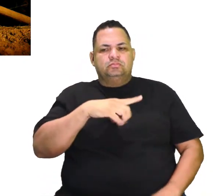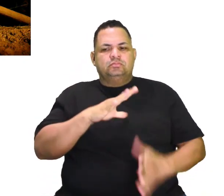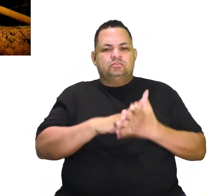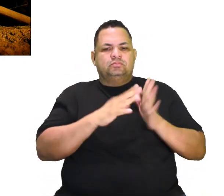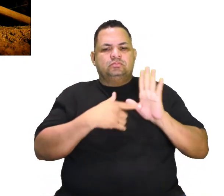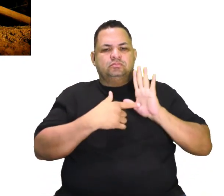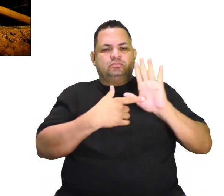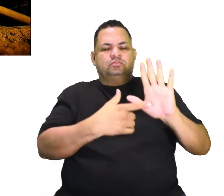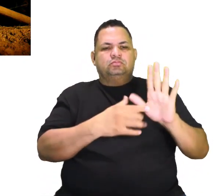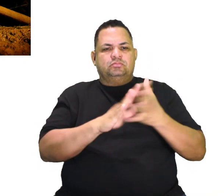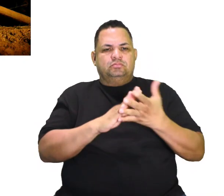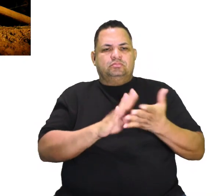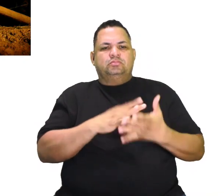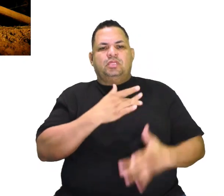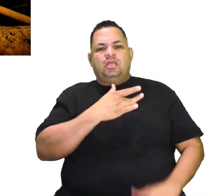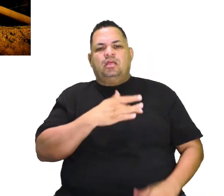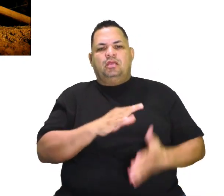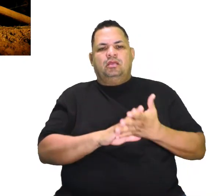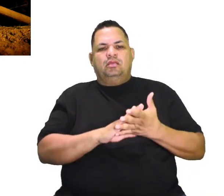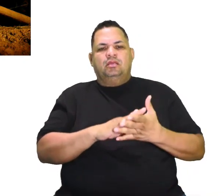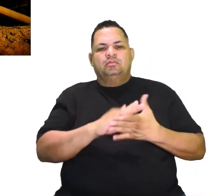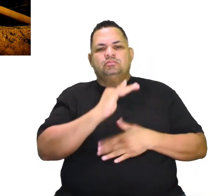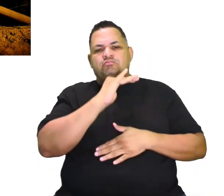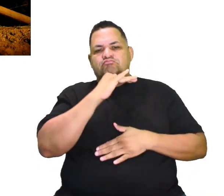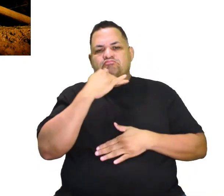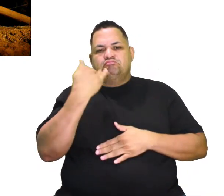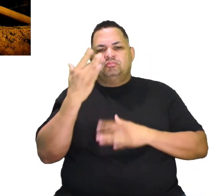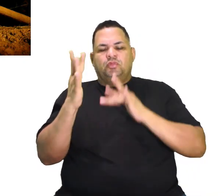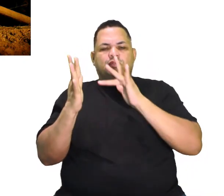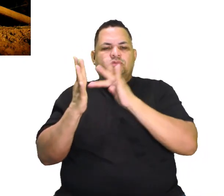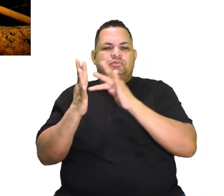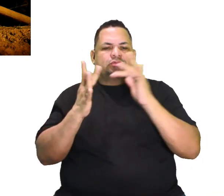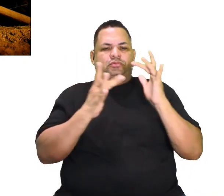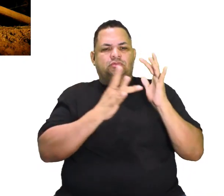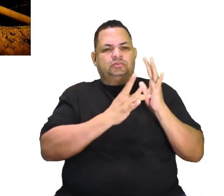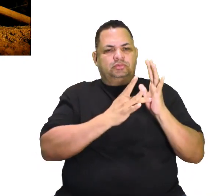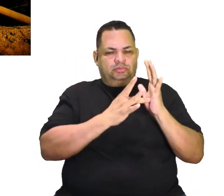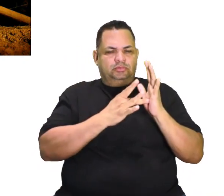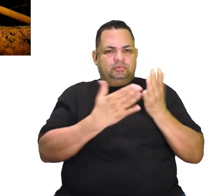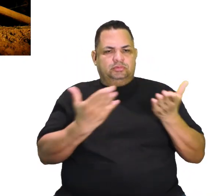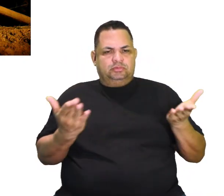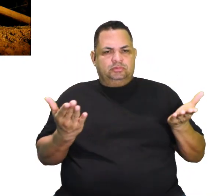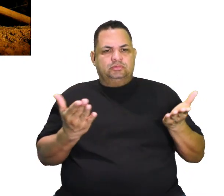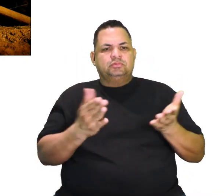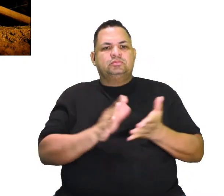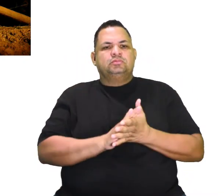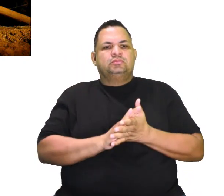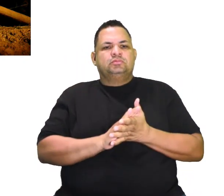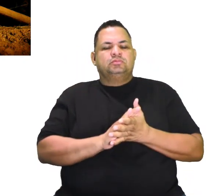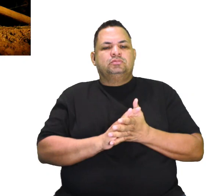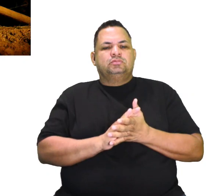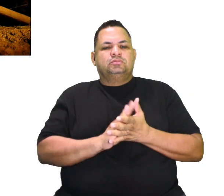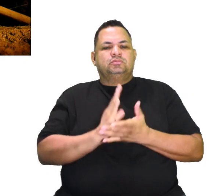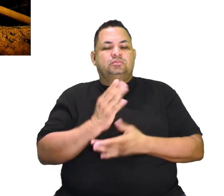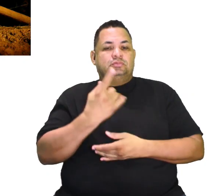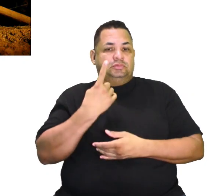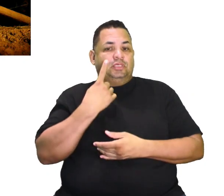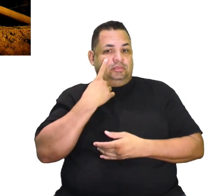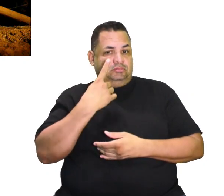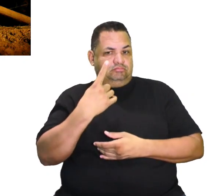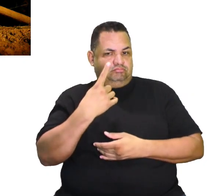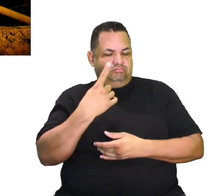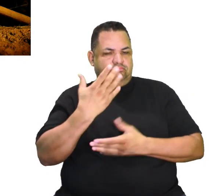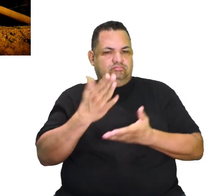a morte de Jesus, né? Jesus crucificado, lá nesse espaço, que é Jerusalém da Amazônia. Eu já assisti uma